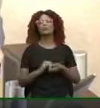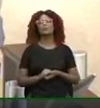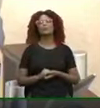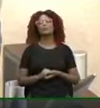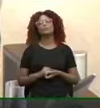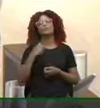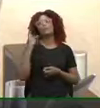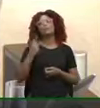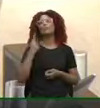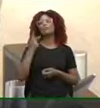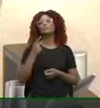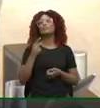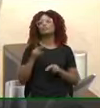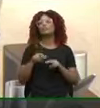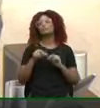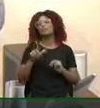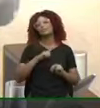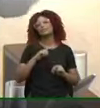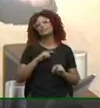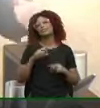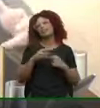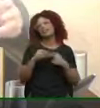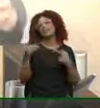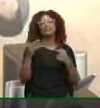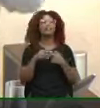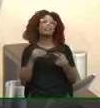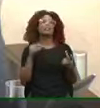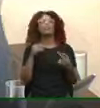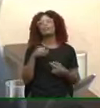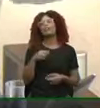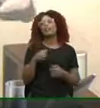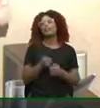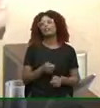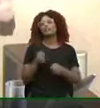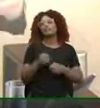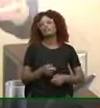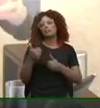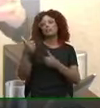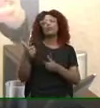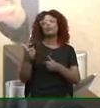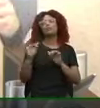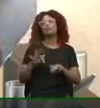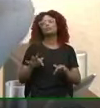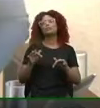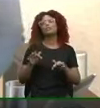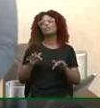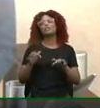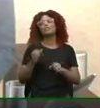de política, e por isso tem tanto puxa-saquismo e presentes e perfumes e champanhes e finais de ano de visita e de